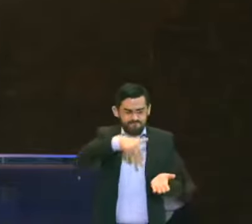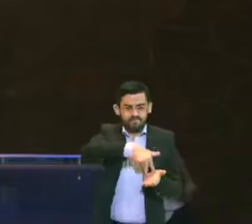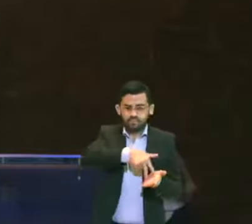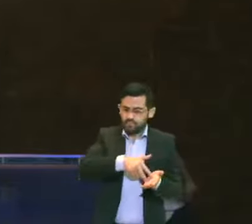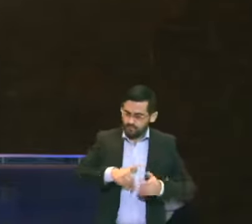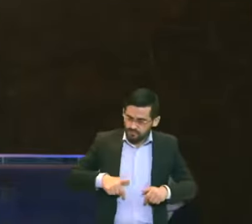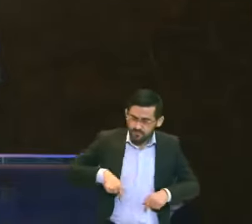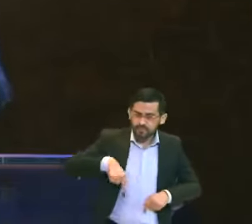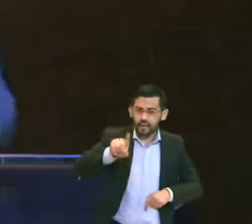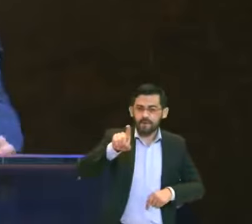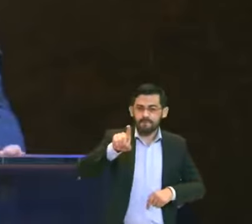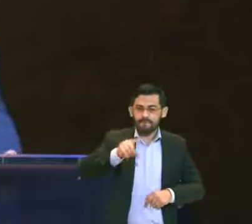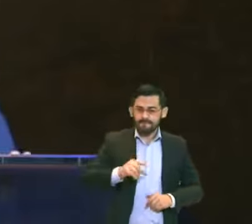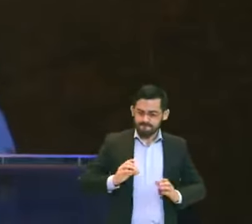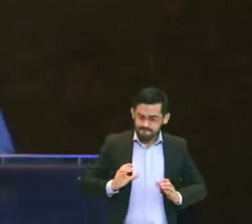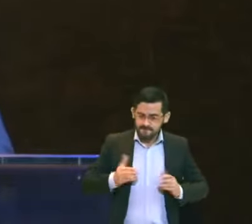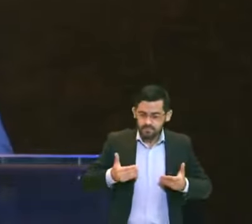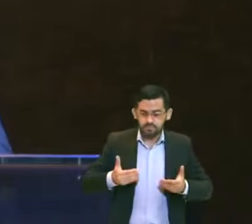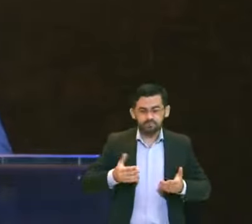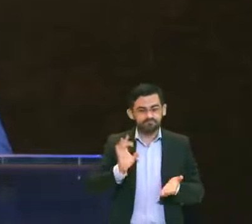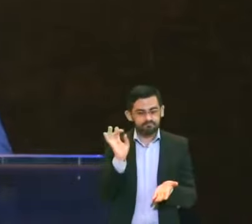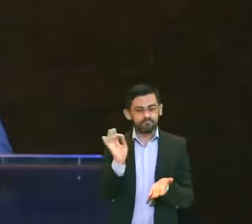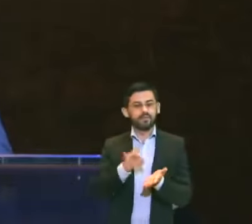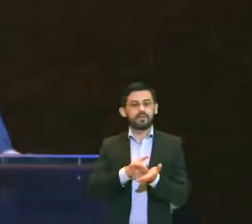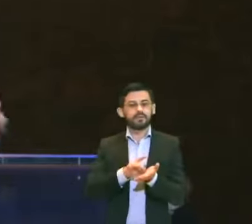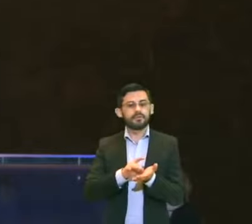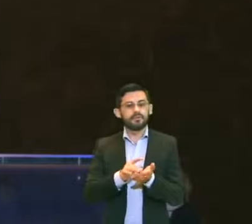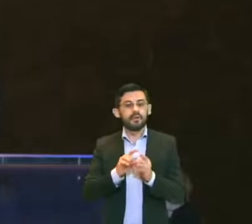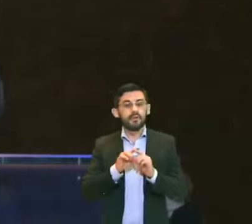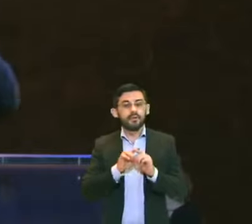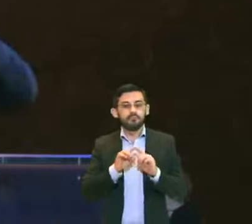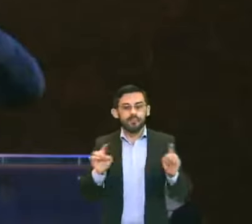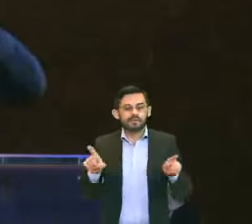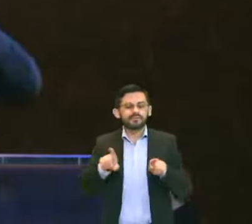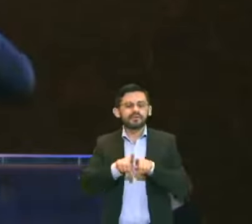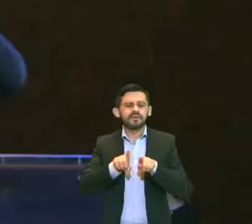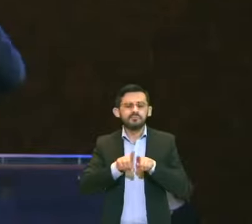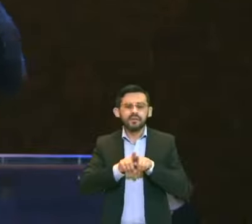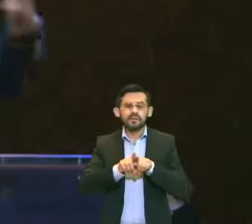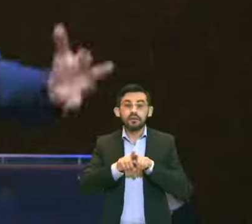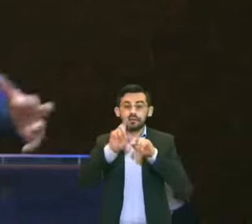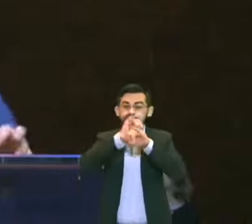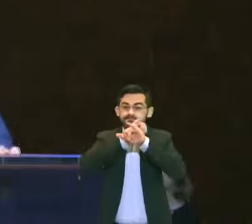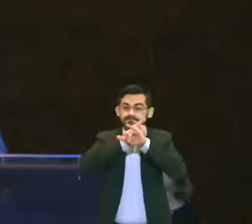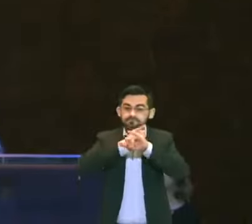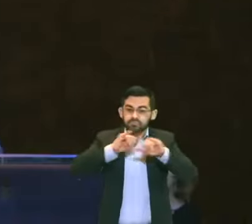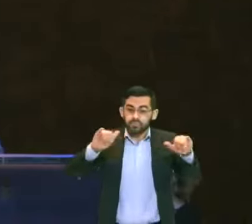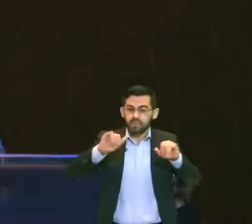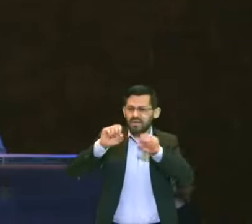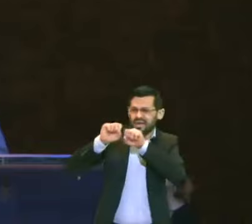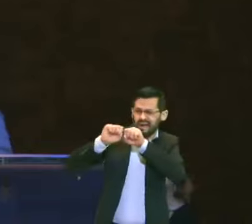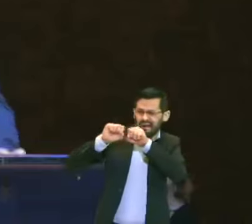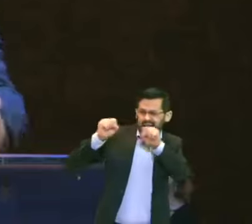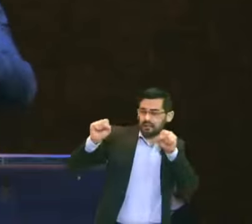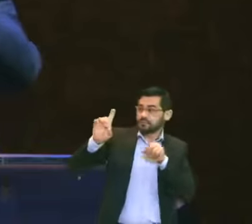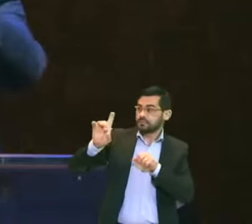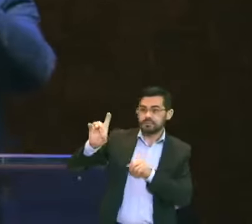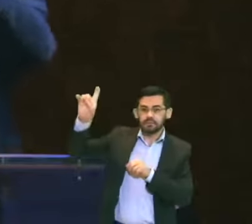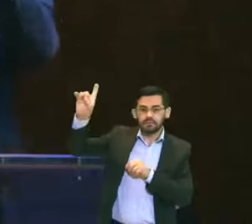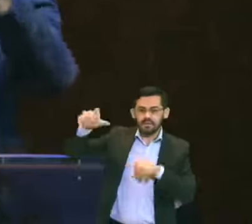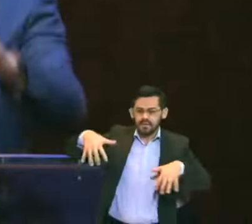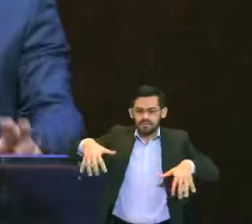anda, voz que põe de pé. Mas essa voz também é uma voz que anuncia a grandeza de Deus,